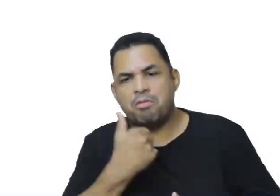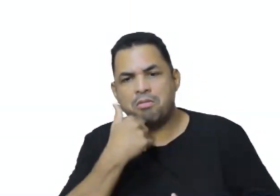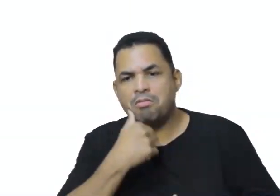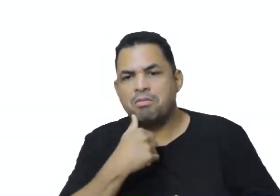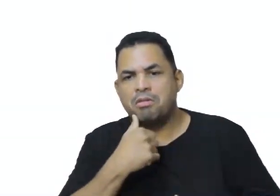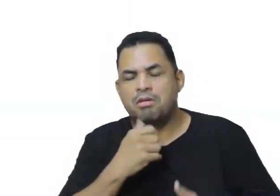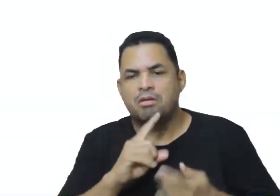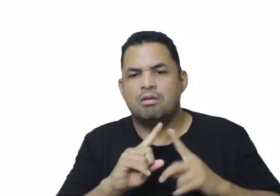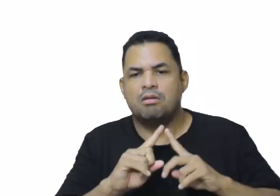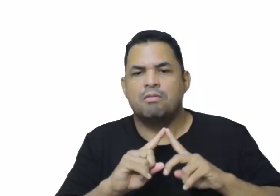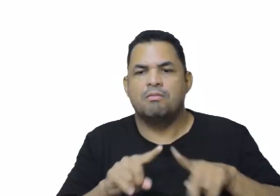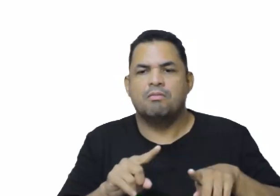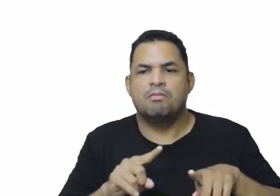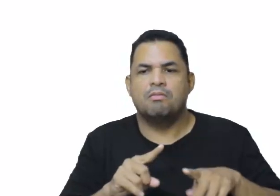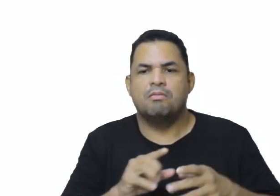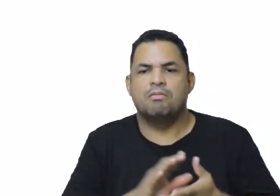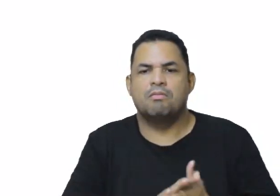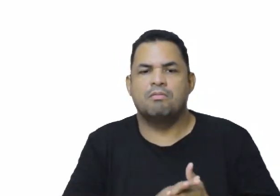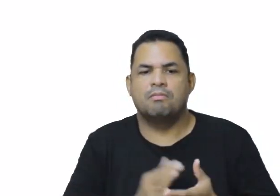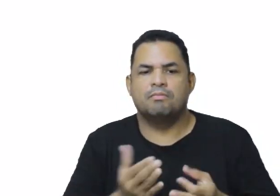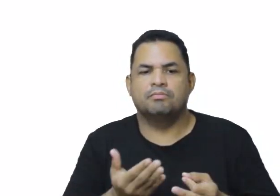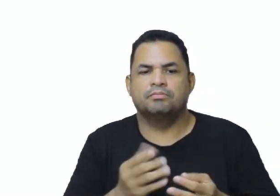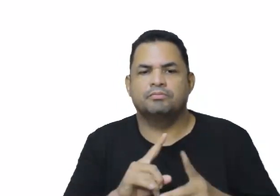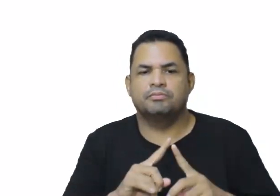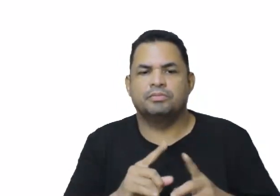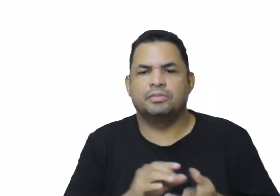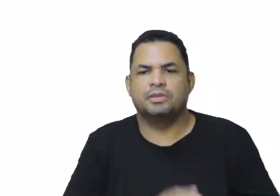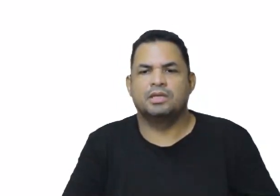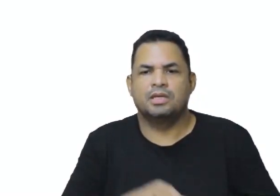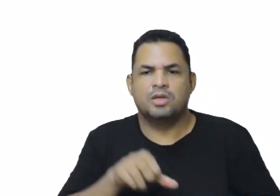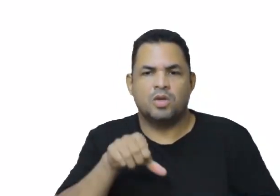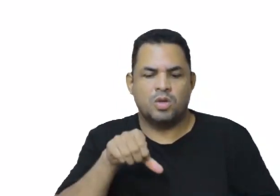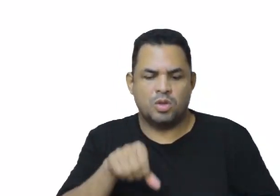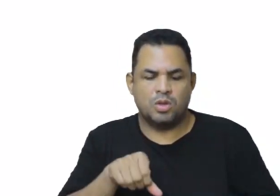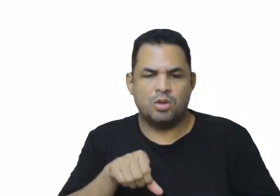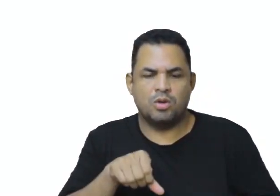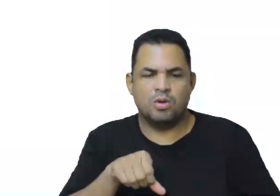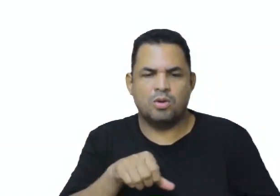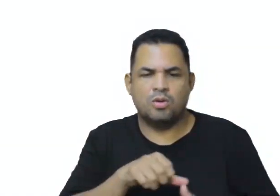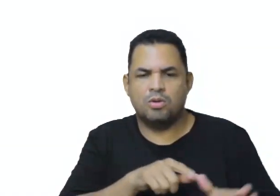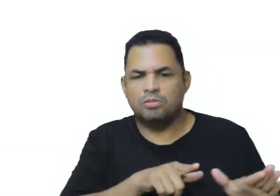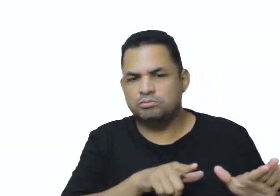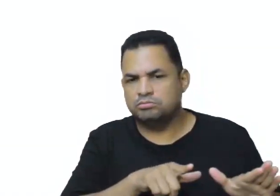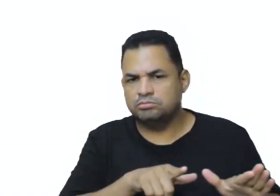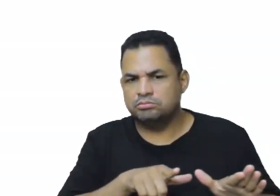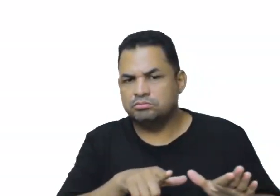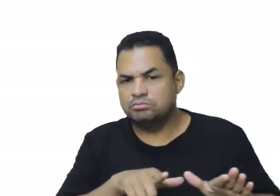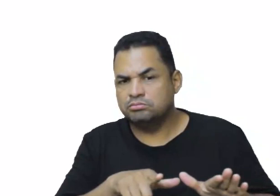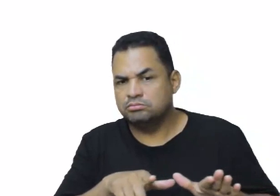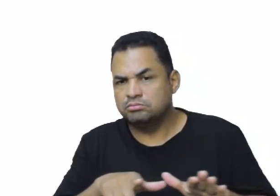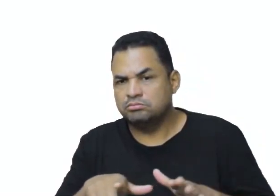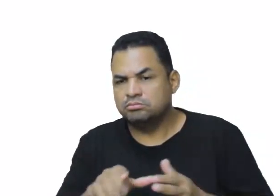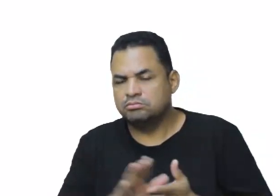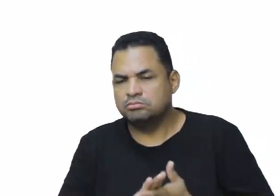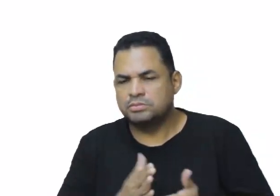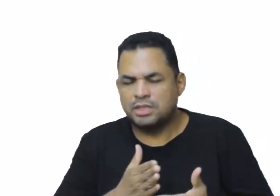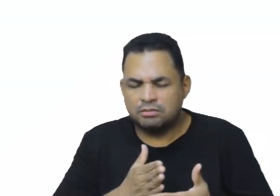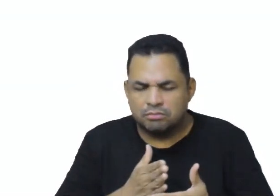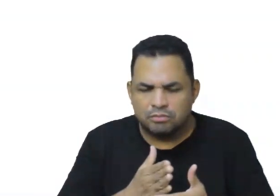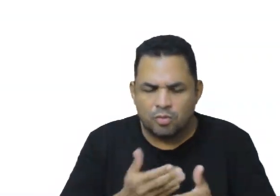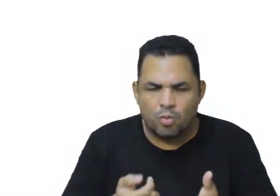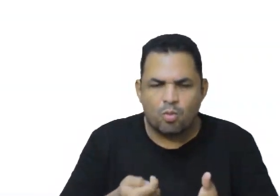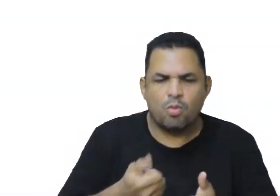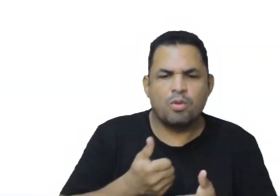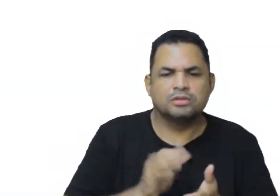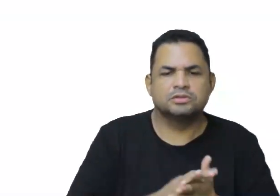tá? Só lembrando que 9 semanas é aí indo para o 3º mês. Já é, digamos, a primeira semana do 3º